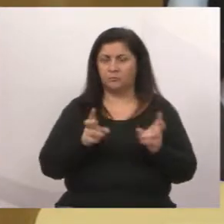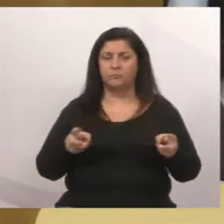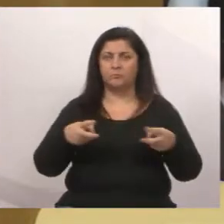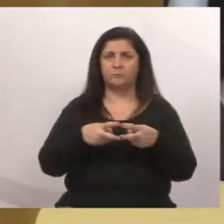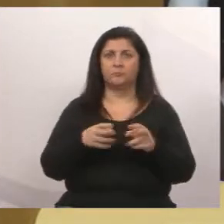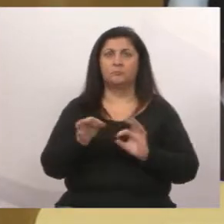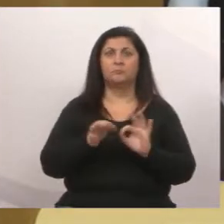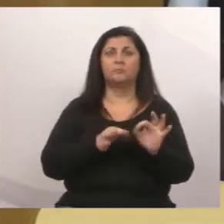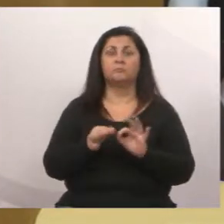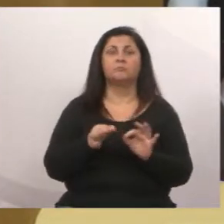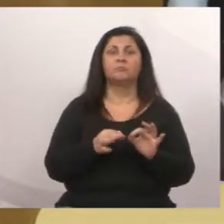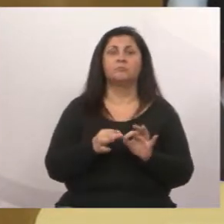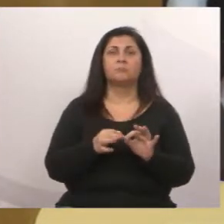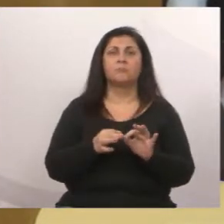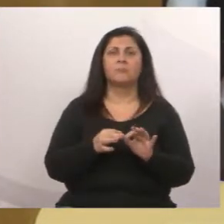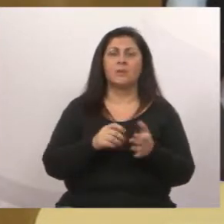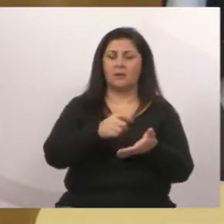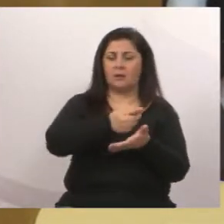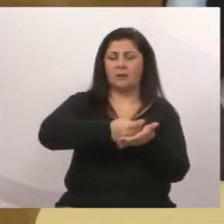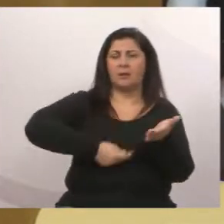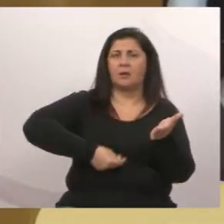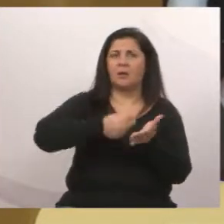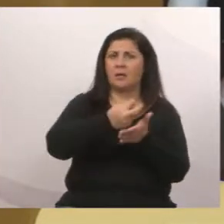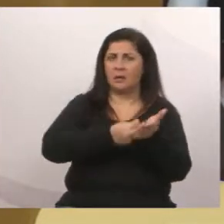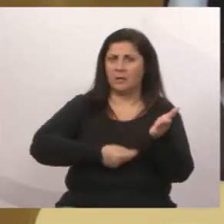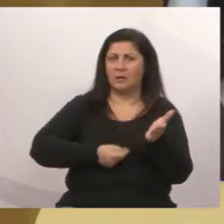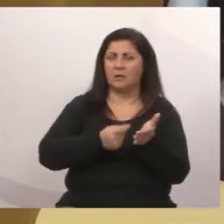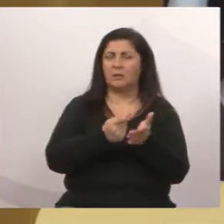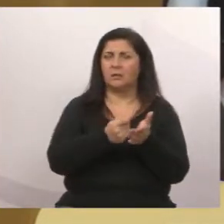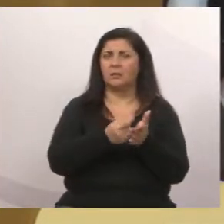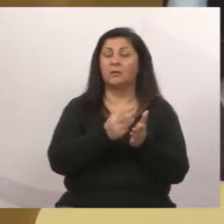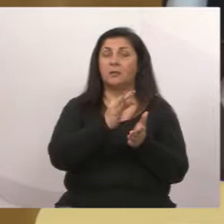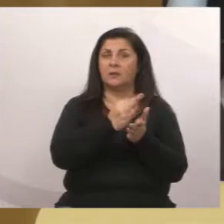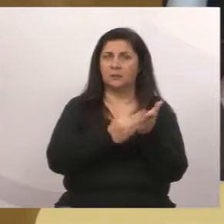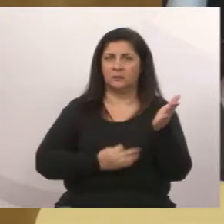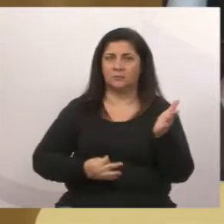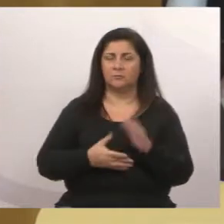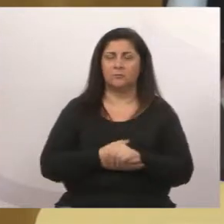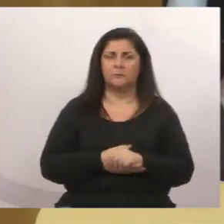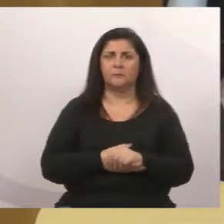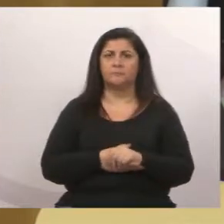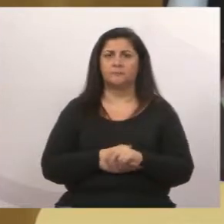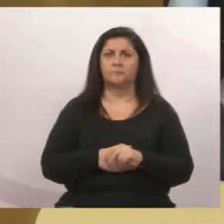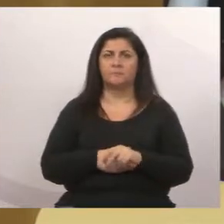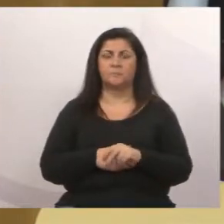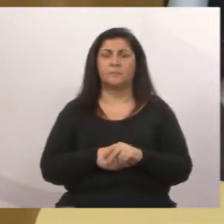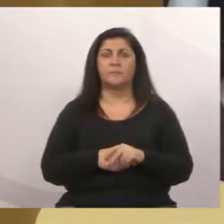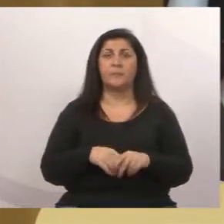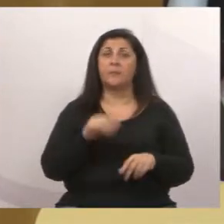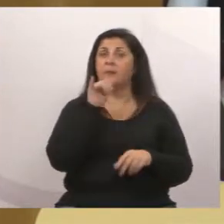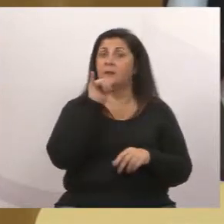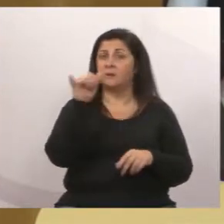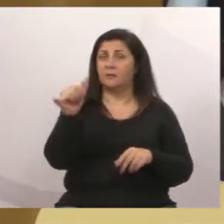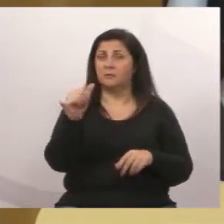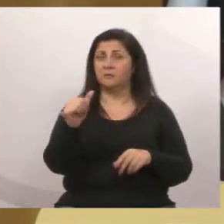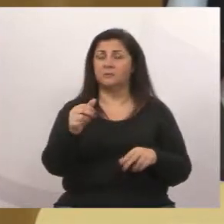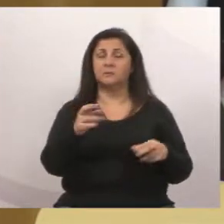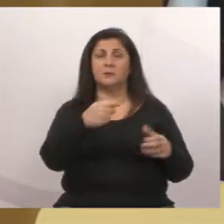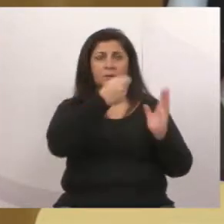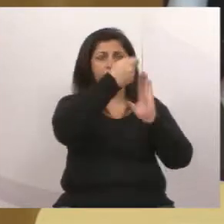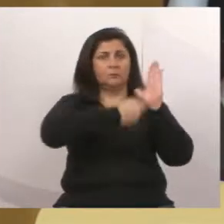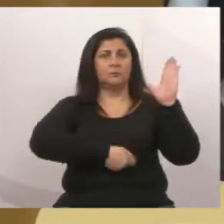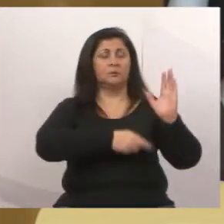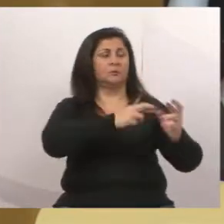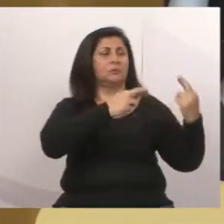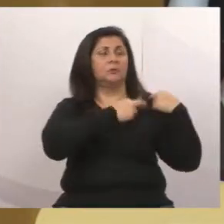confeccionar periodicamente relatórios de controle interno, cientificar a autoridade responsável quando